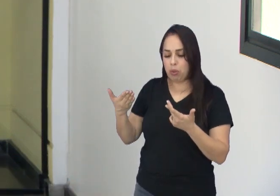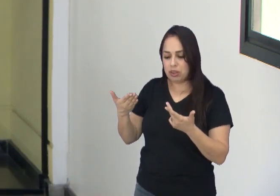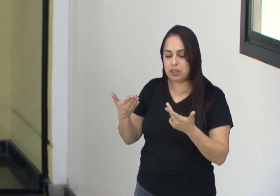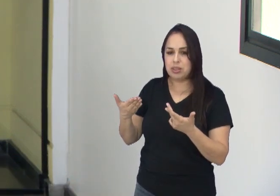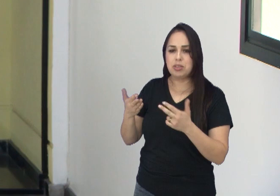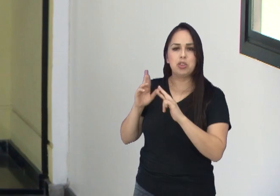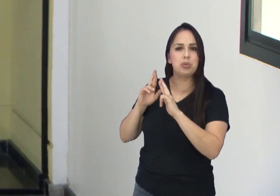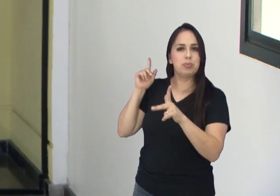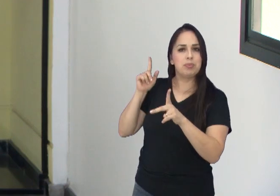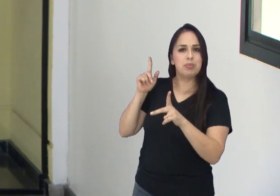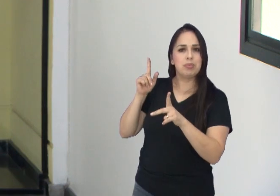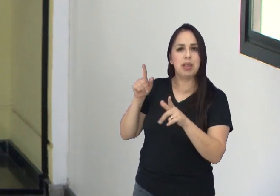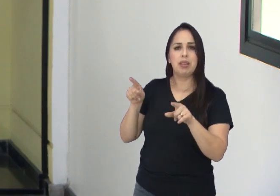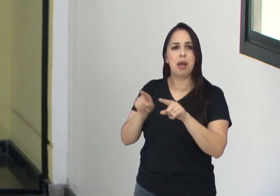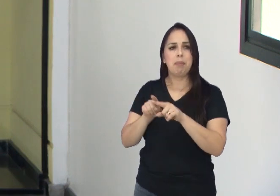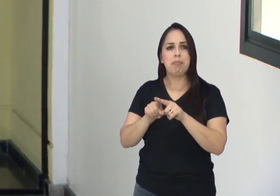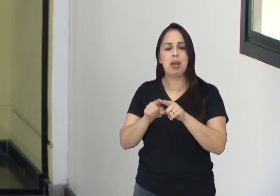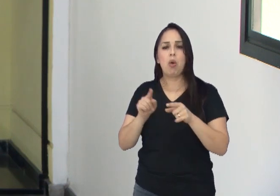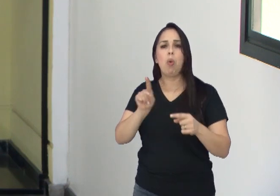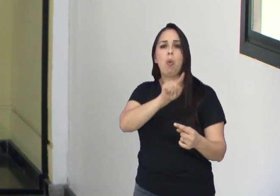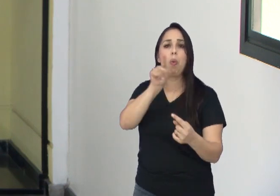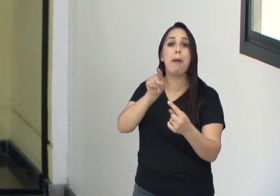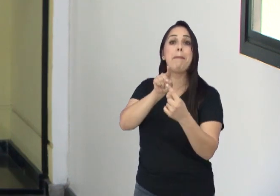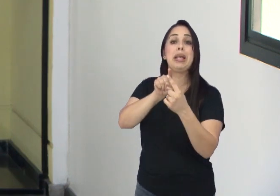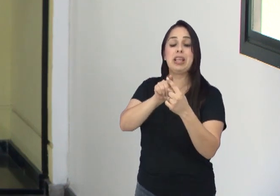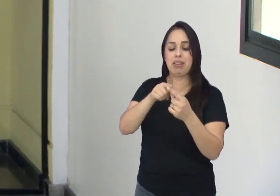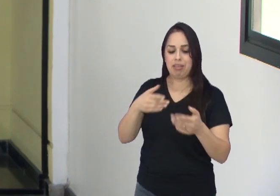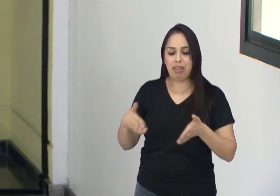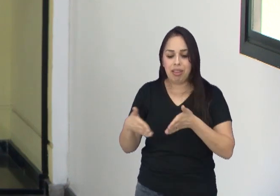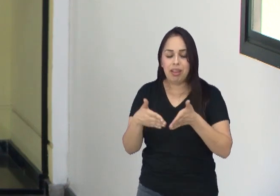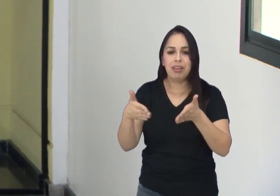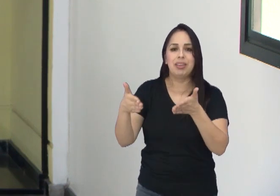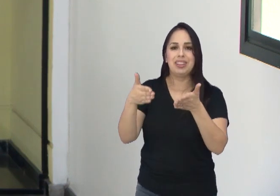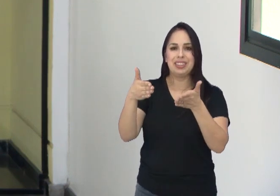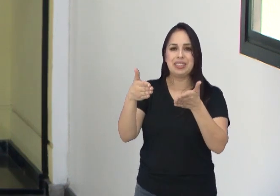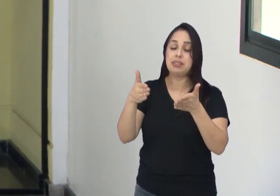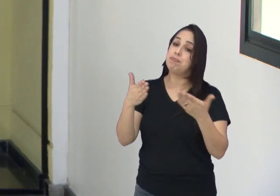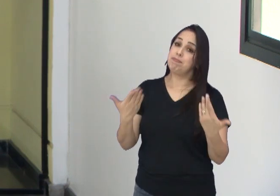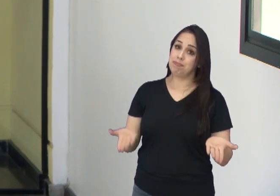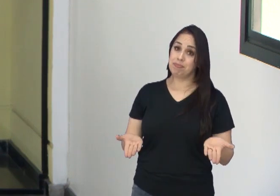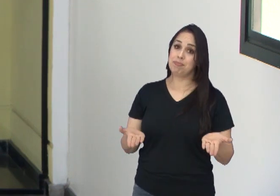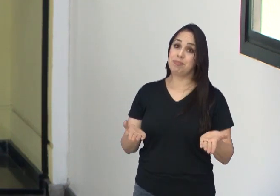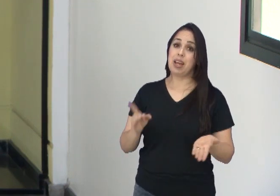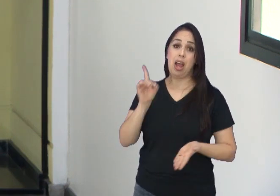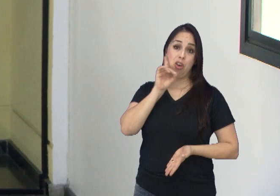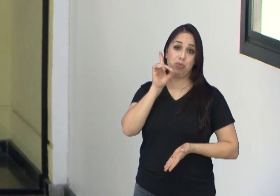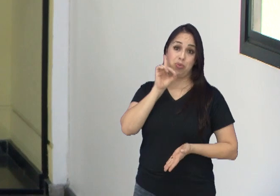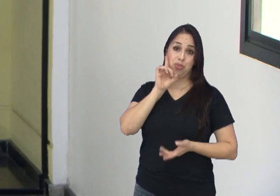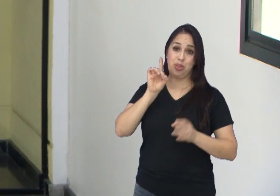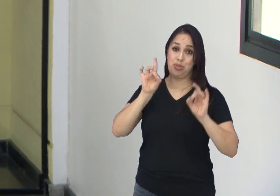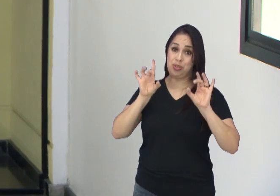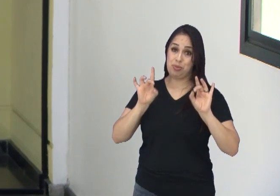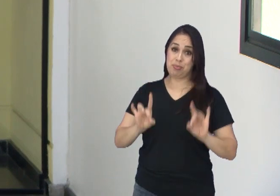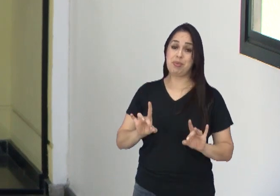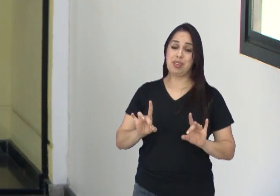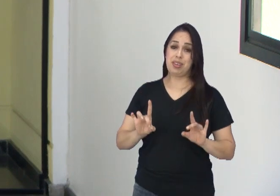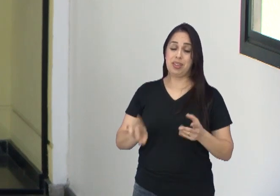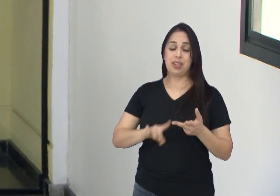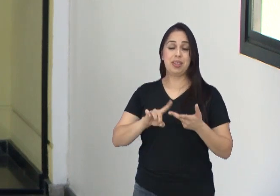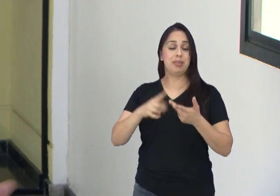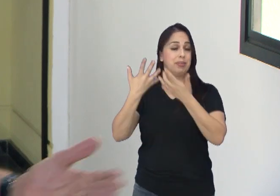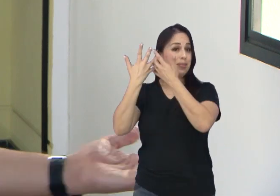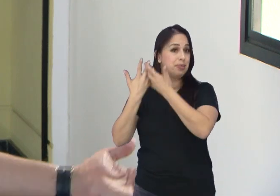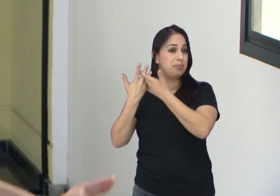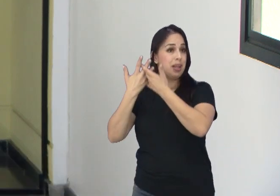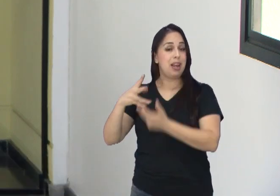qual o caminho que o bairro vai seguir também daqui para frente. Enfim, é um dia de muita comemoração, um dia de